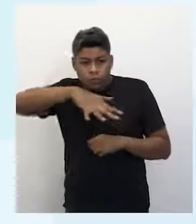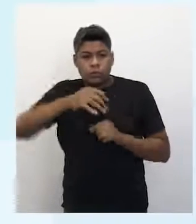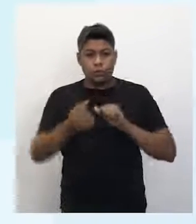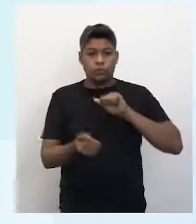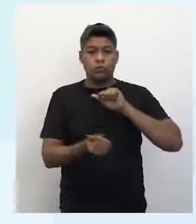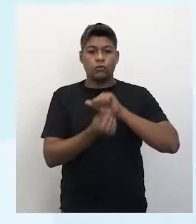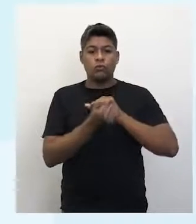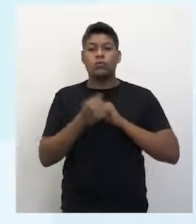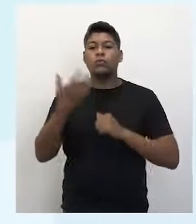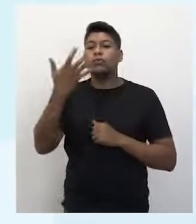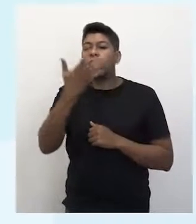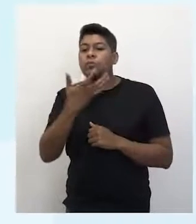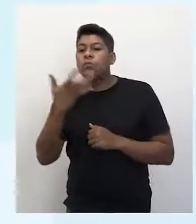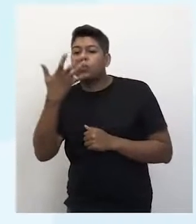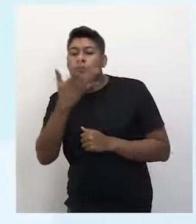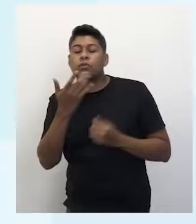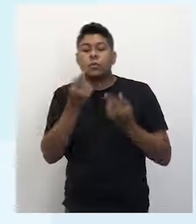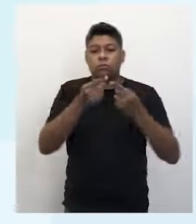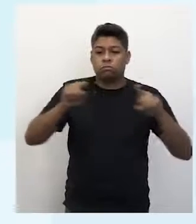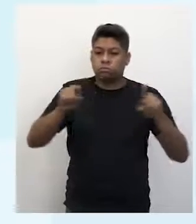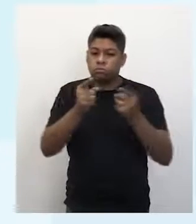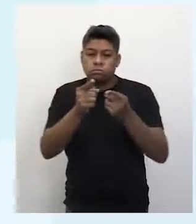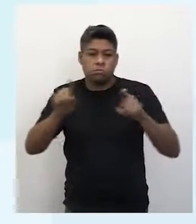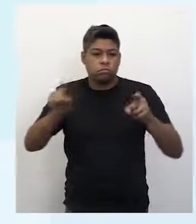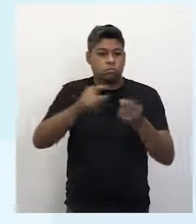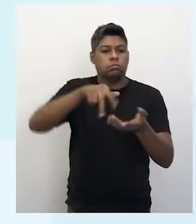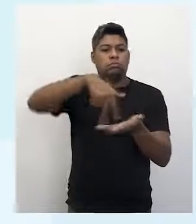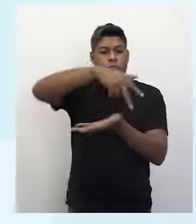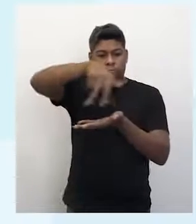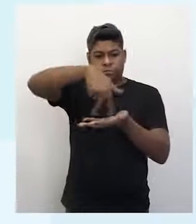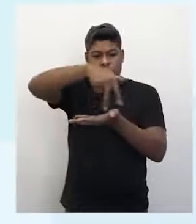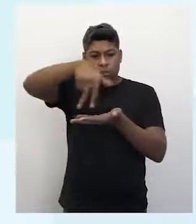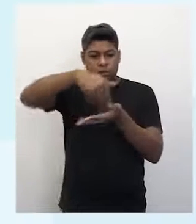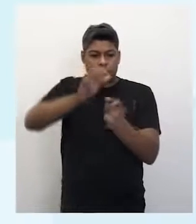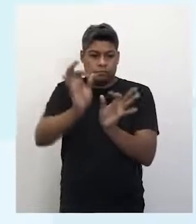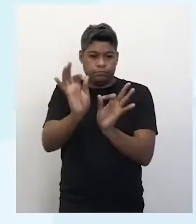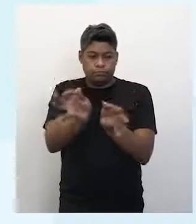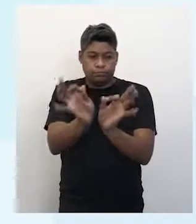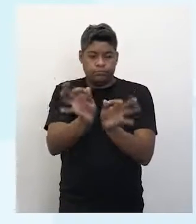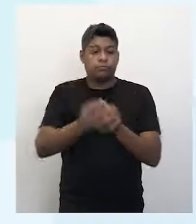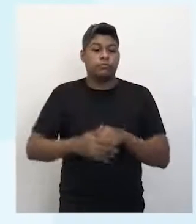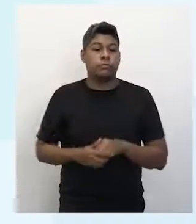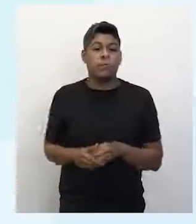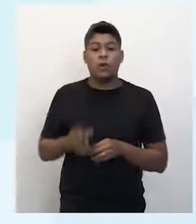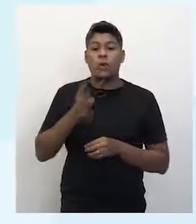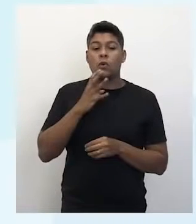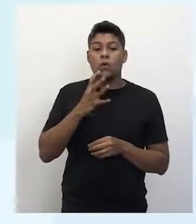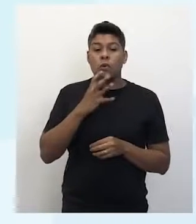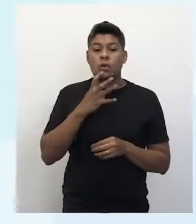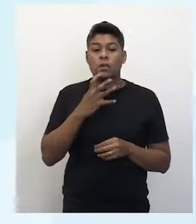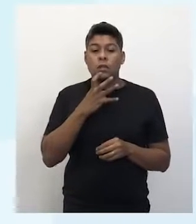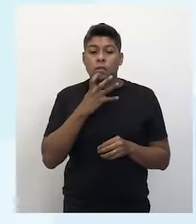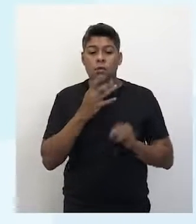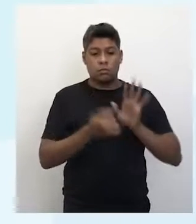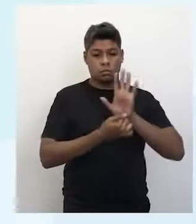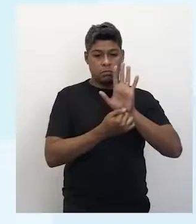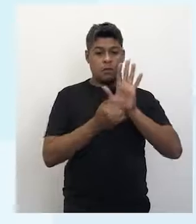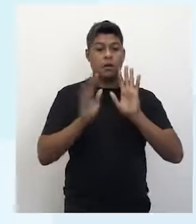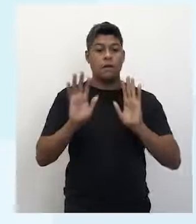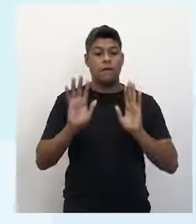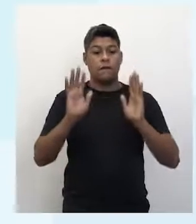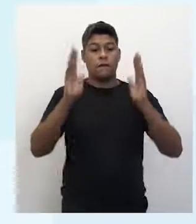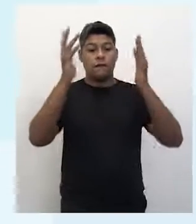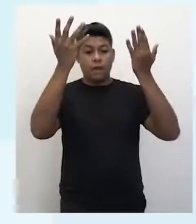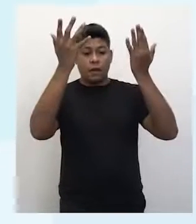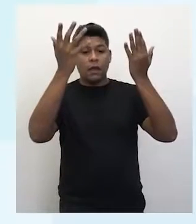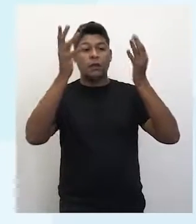acompanhados por músicas, cantos ritmados e danças coreografadas. Conhecemos essas manifestações por meio de festas